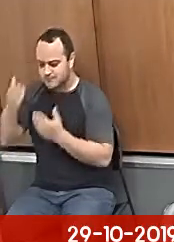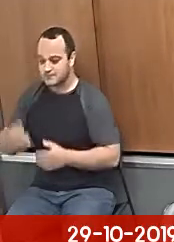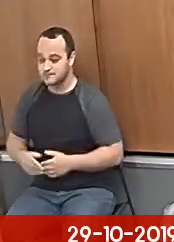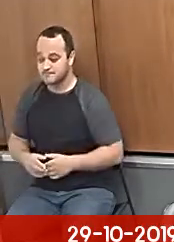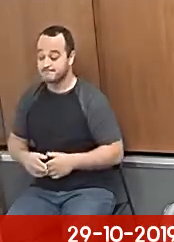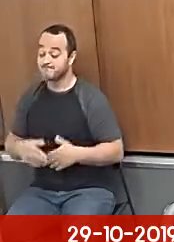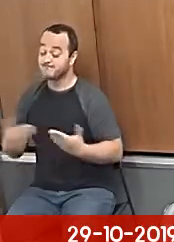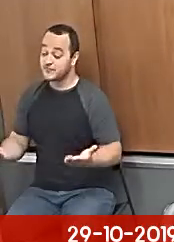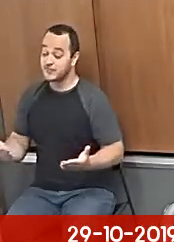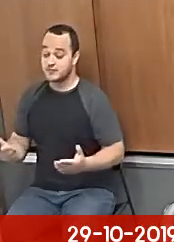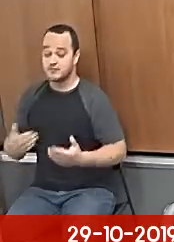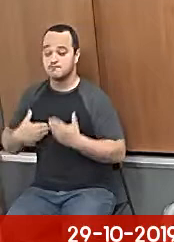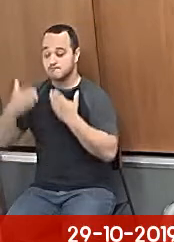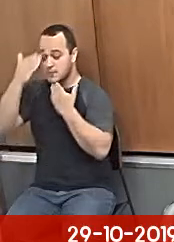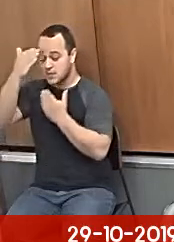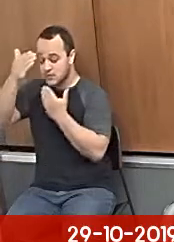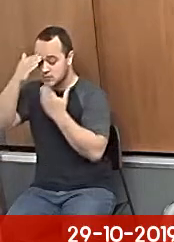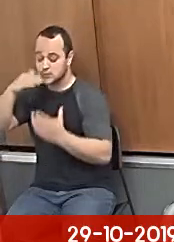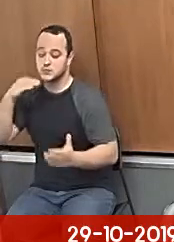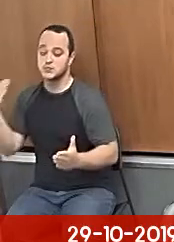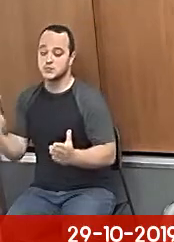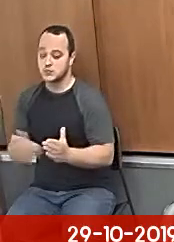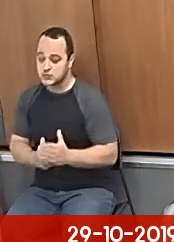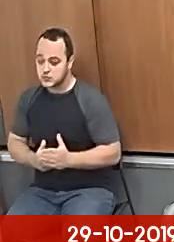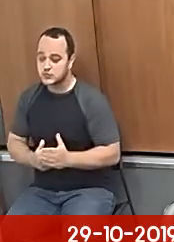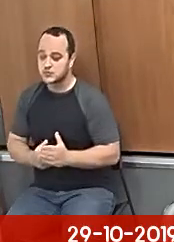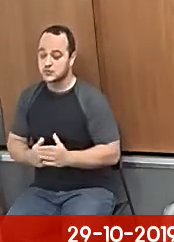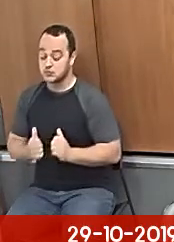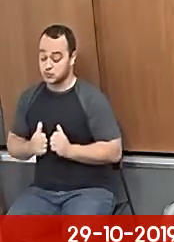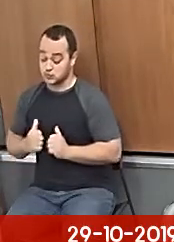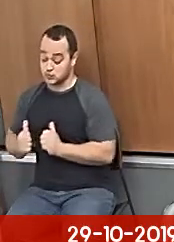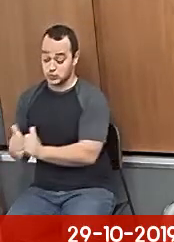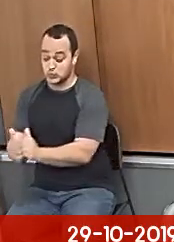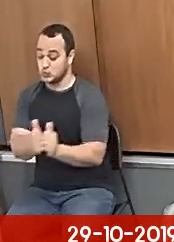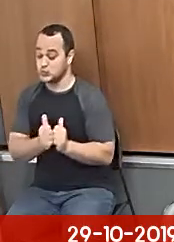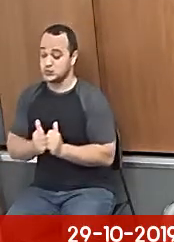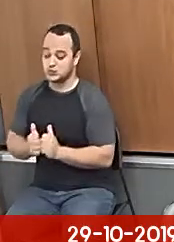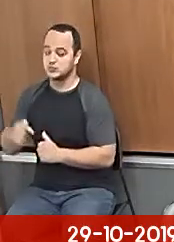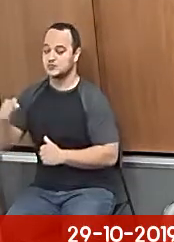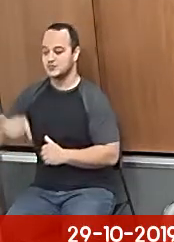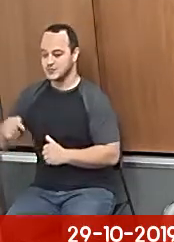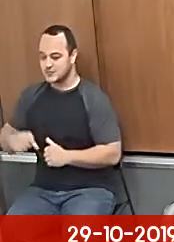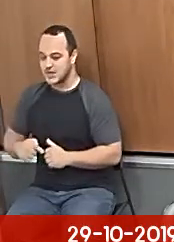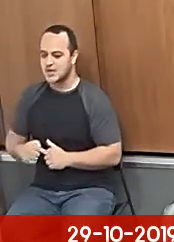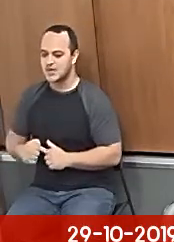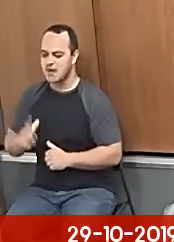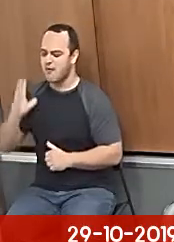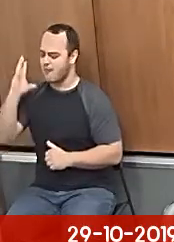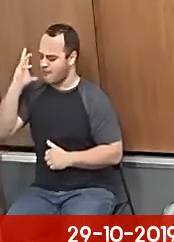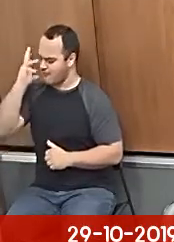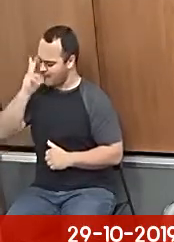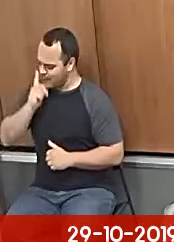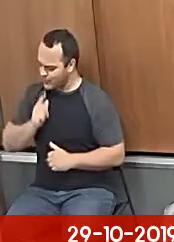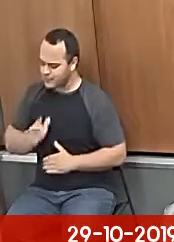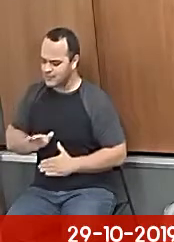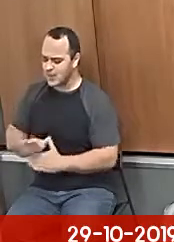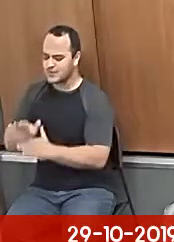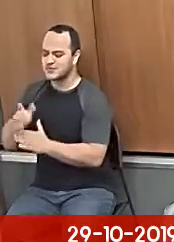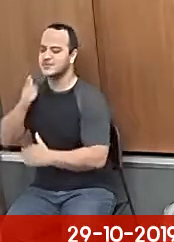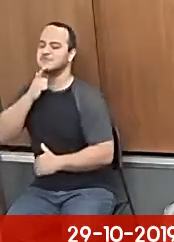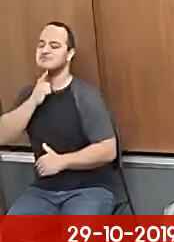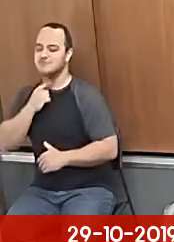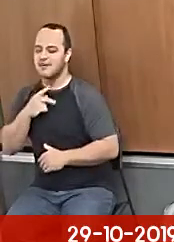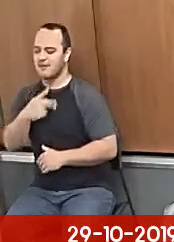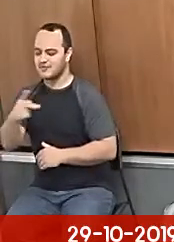Enfim, agradecer a todos aí e colocarmos juntos aí nesta tão bela missão que vocês têm. Nós estaremos juntos